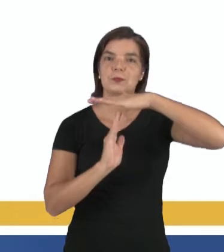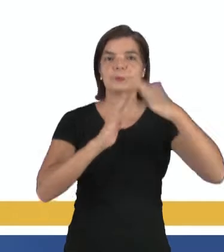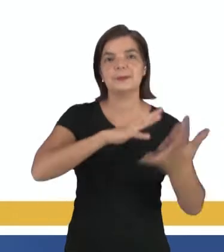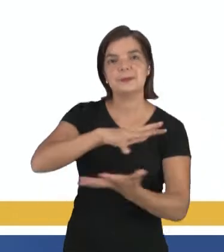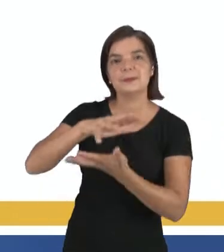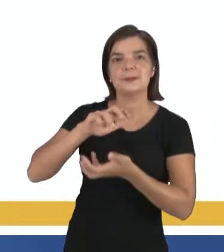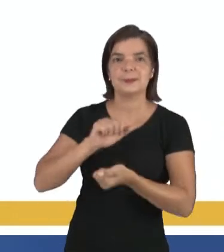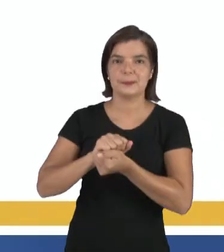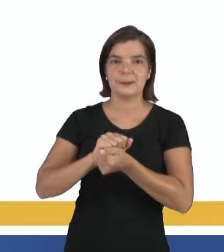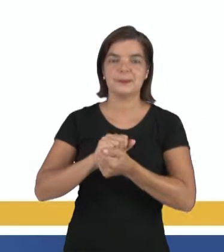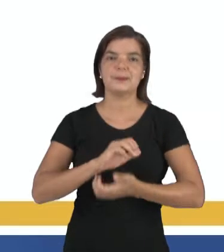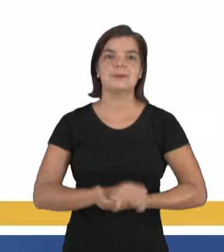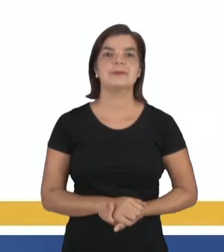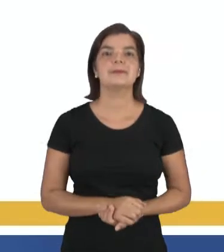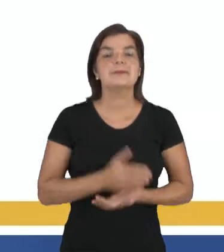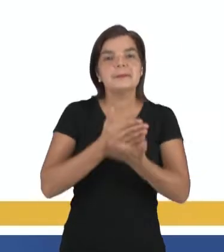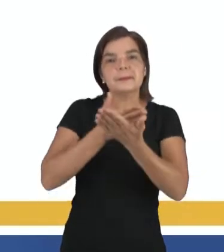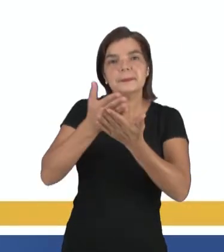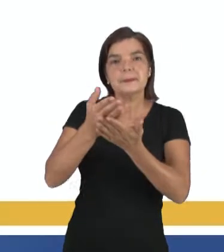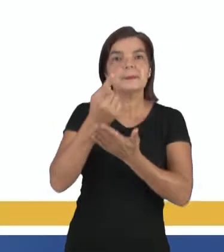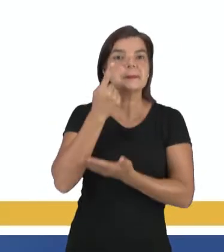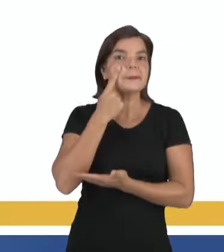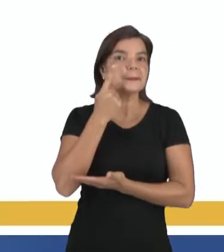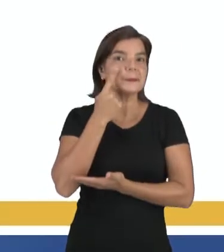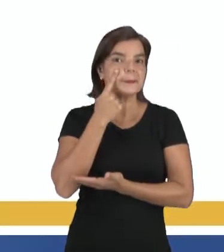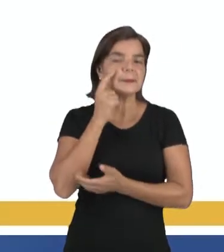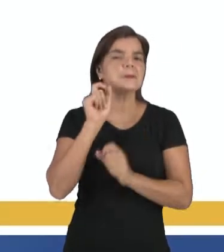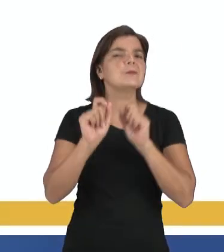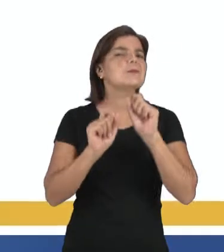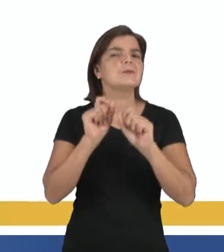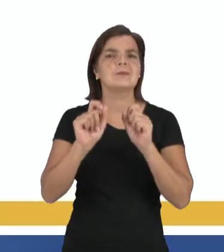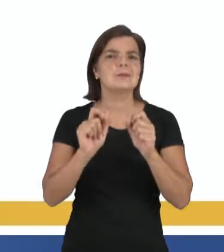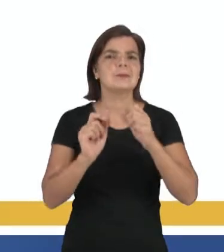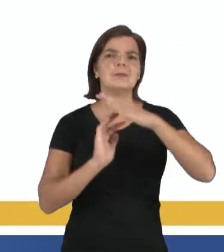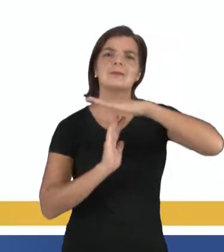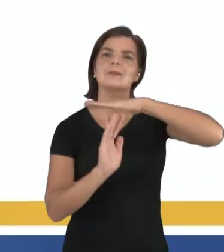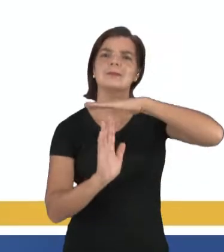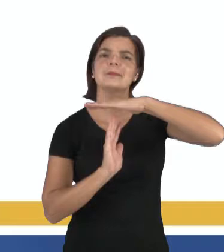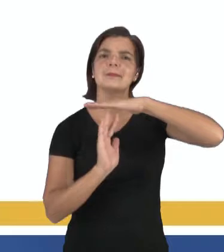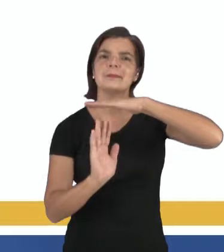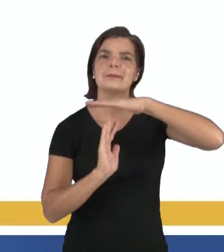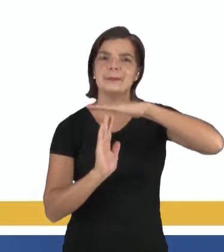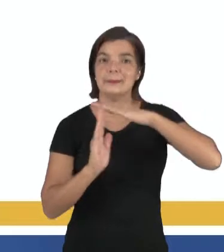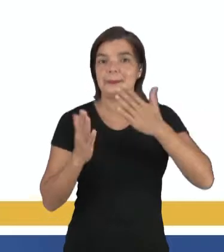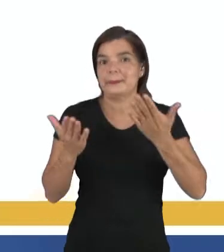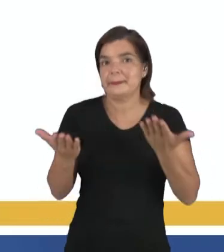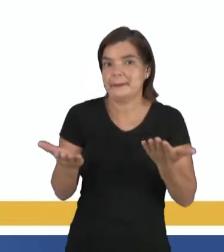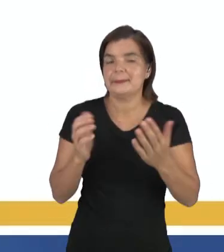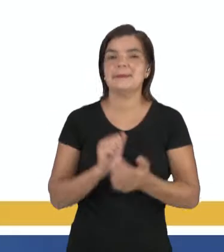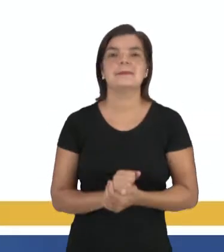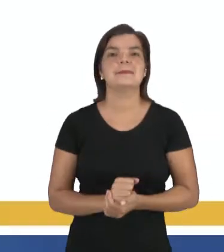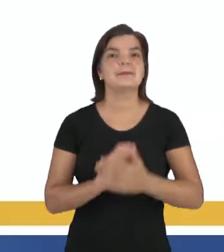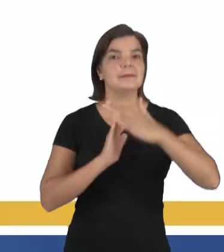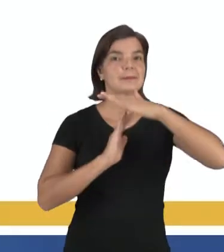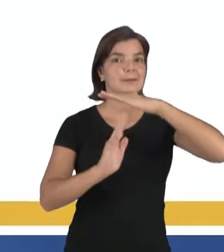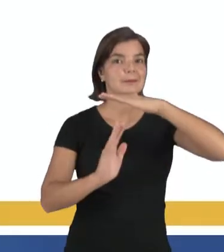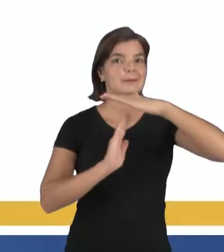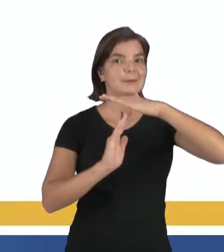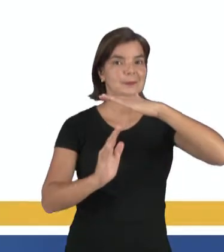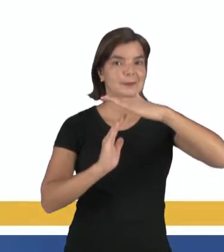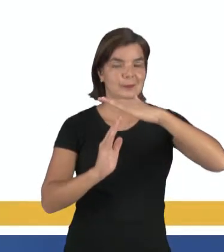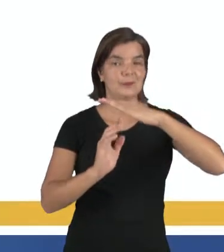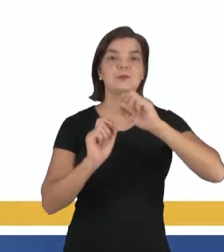mundo. E para iniciar, vamos entender o que é a migração. Bom, migrar